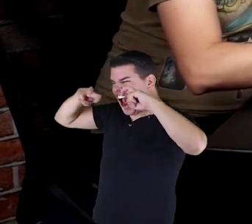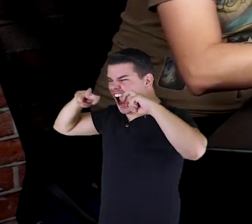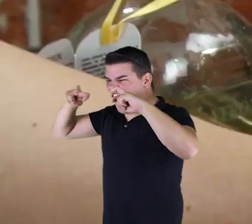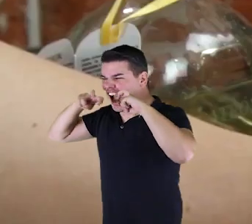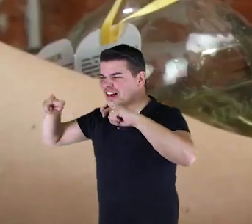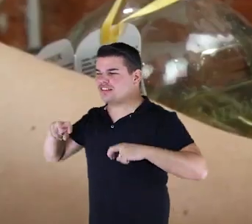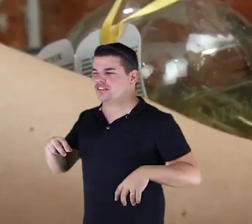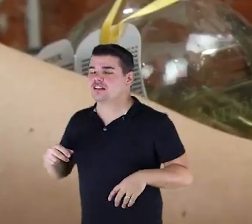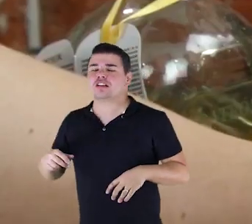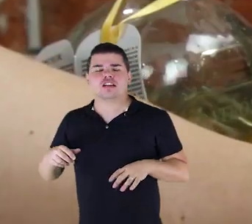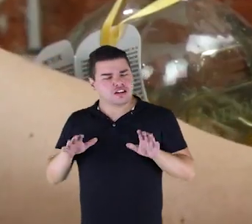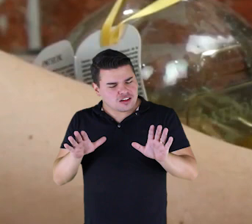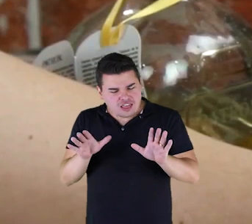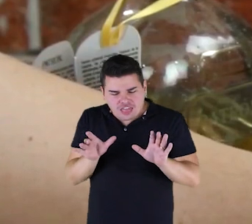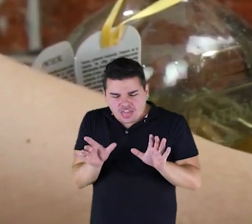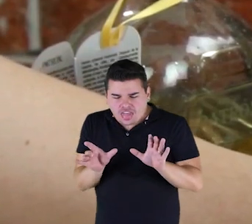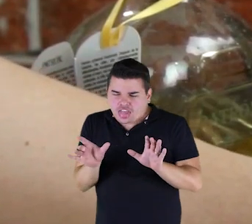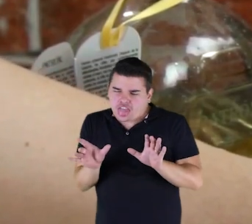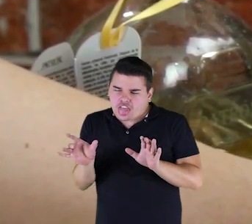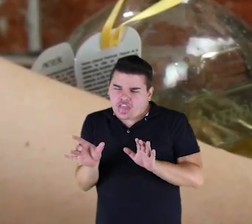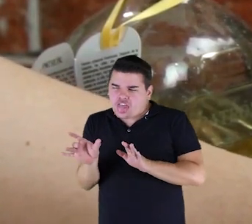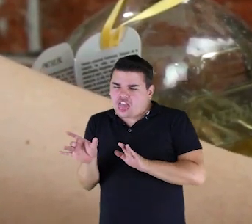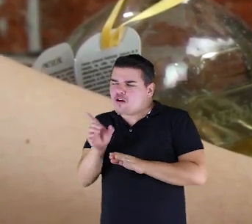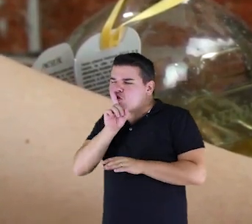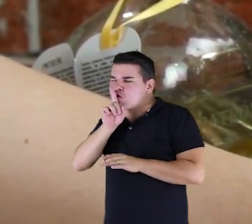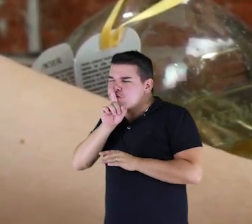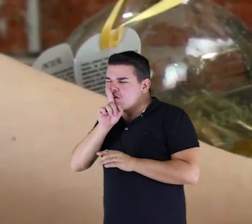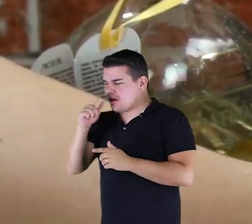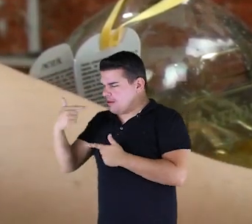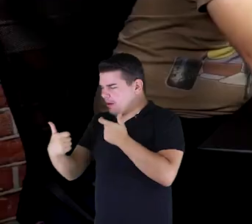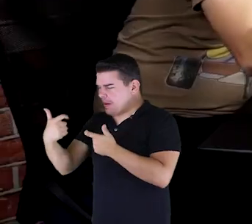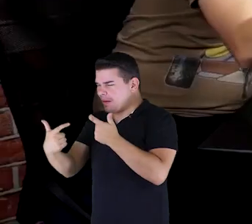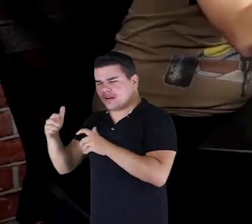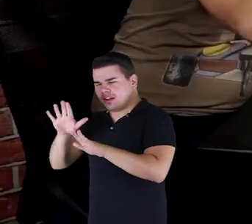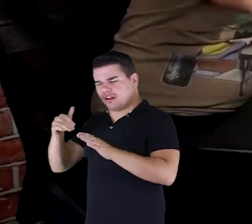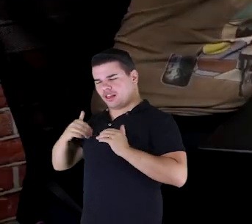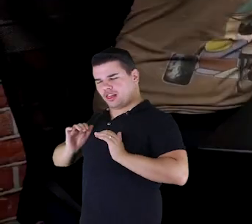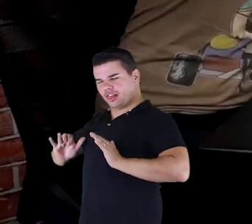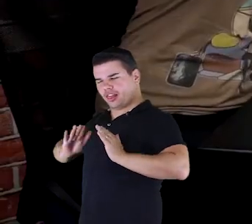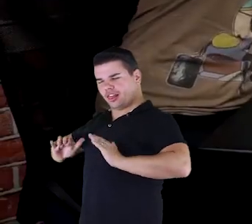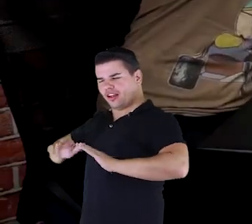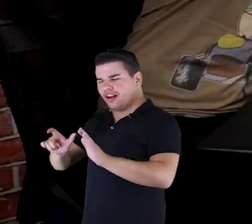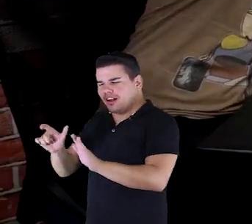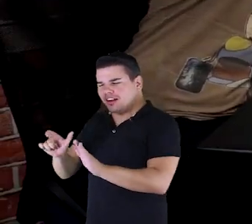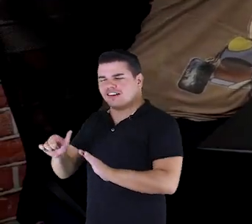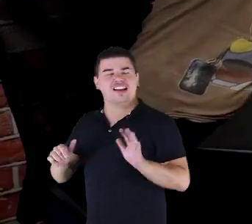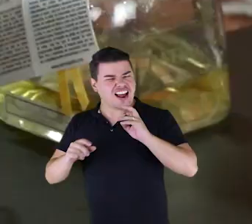Cid puxa um bloco do topo. E o retira.